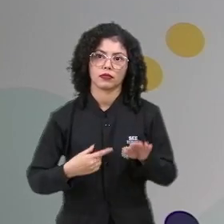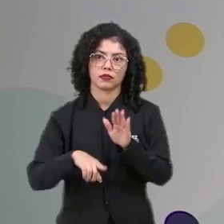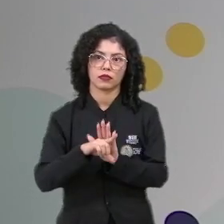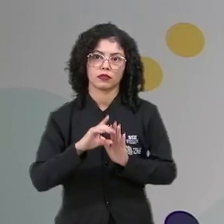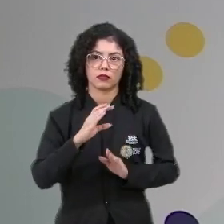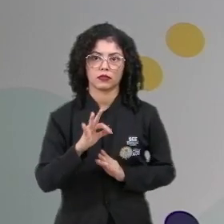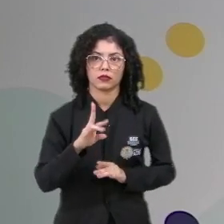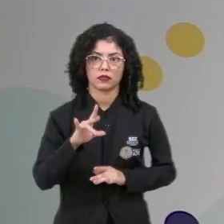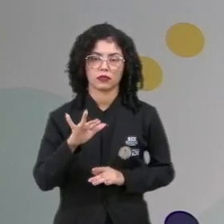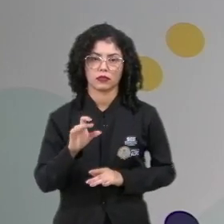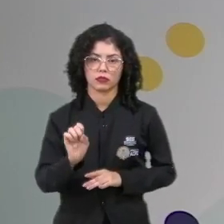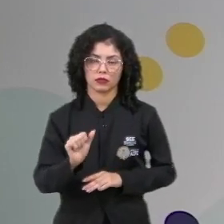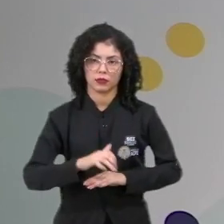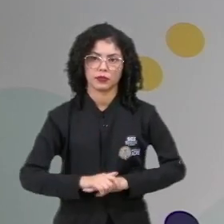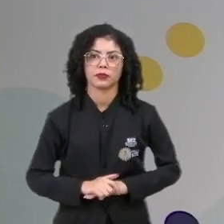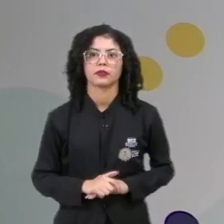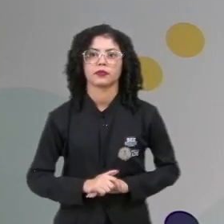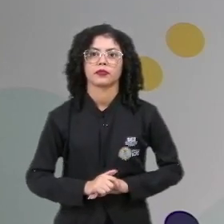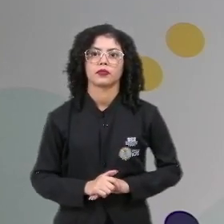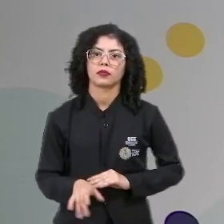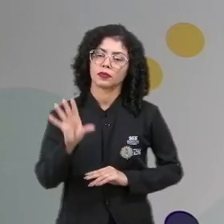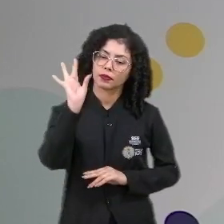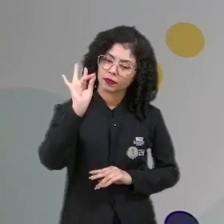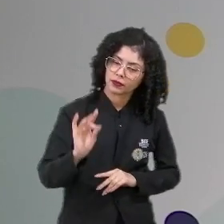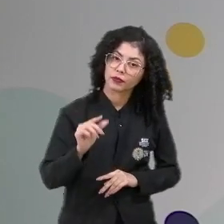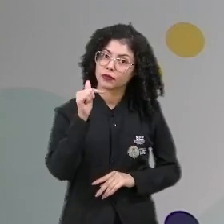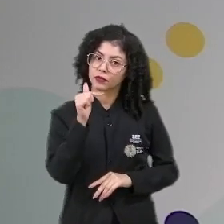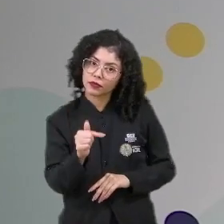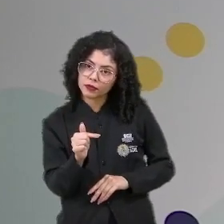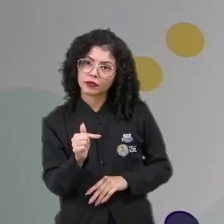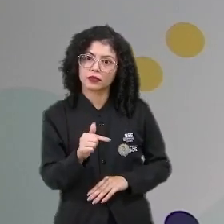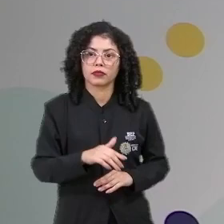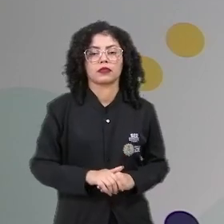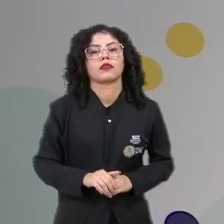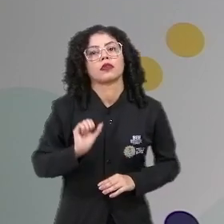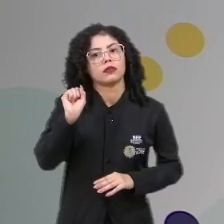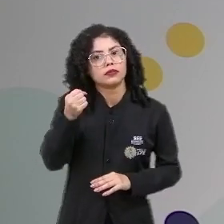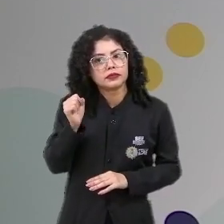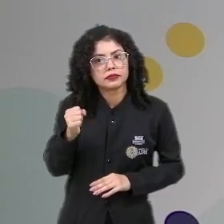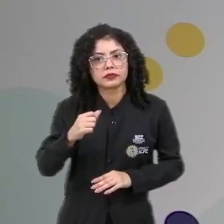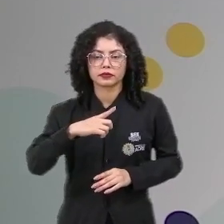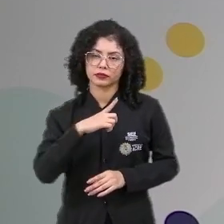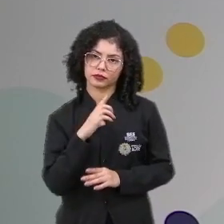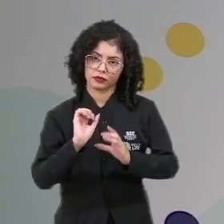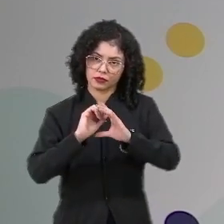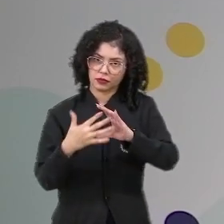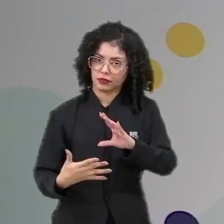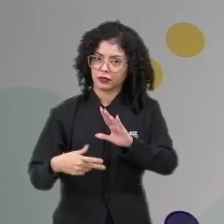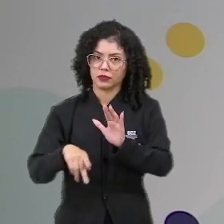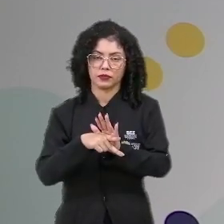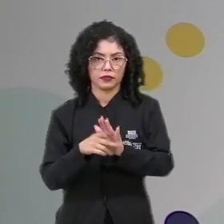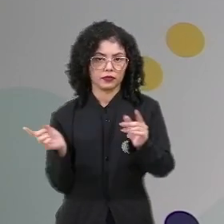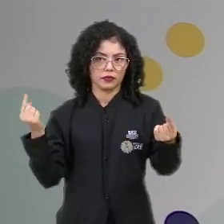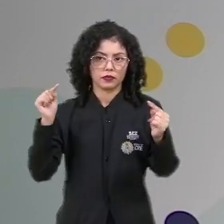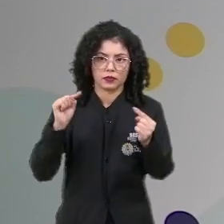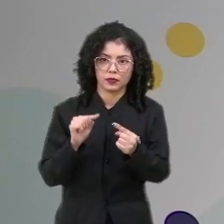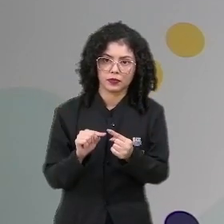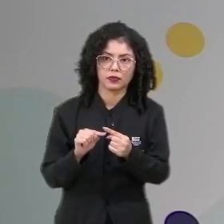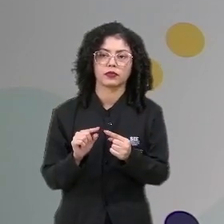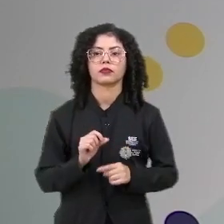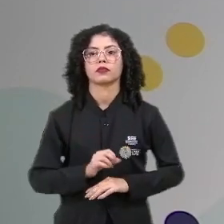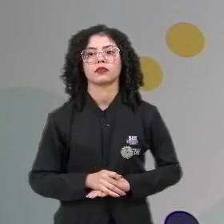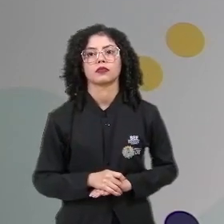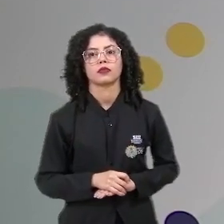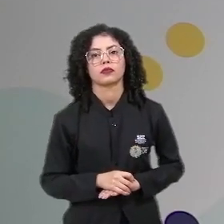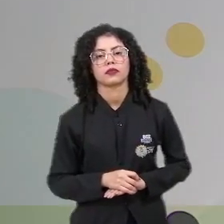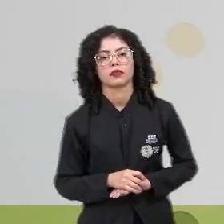das oitavas. A cada 7 elemento químico, o oitavo ele tinha características muito próximas